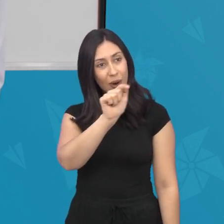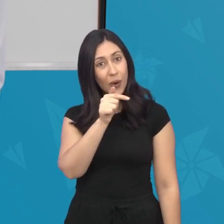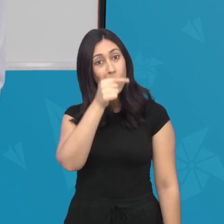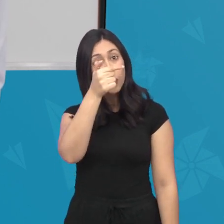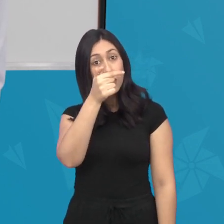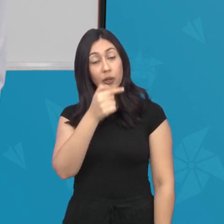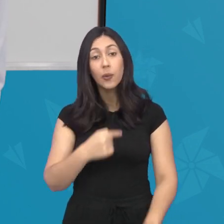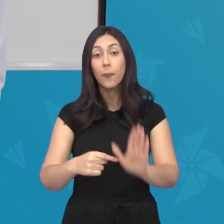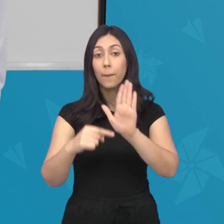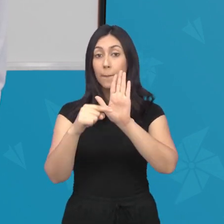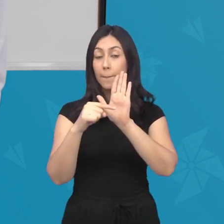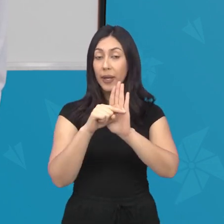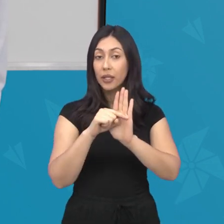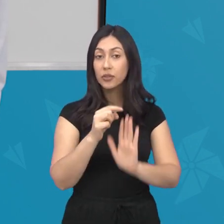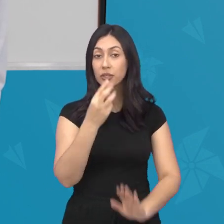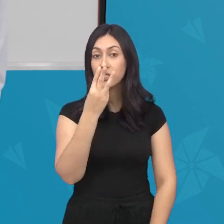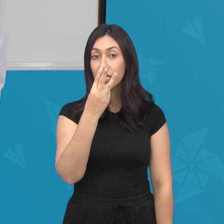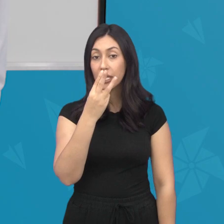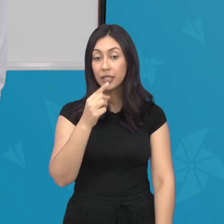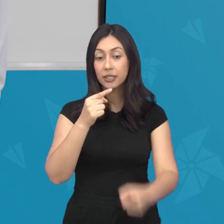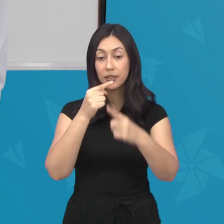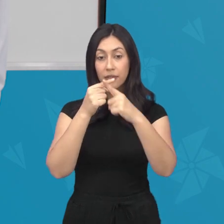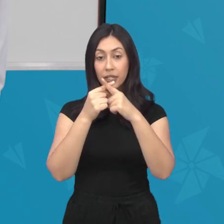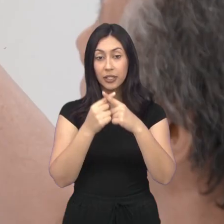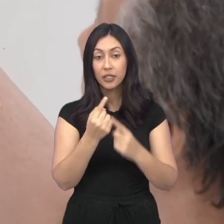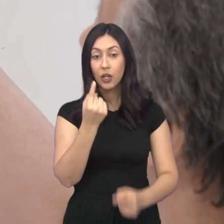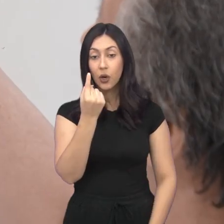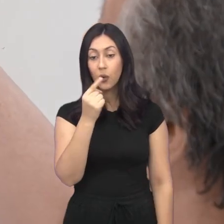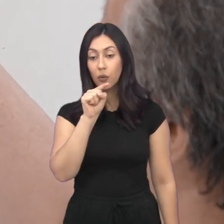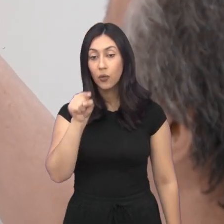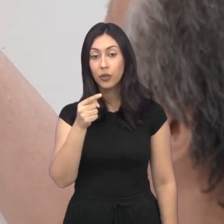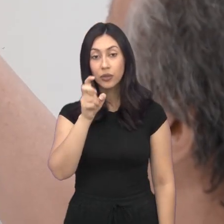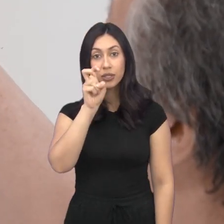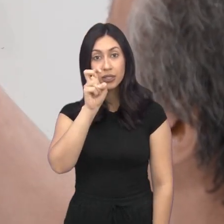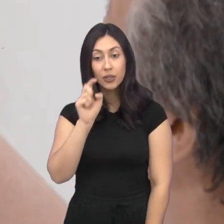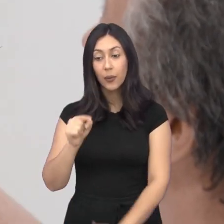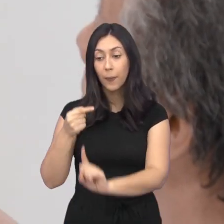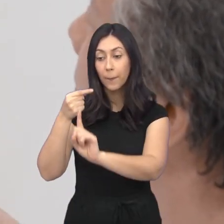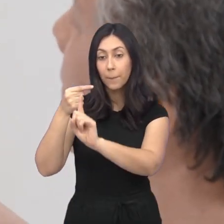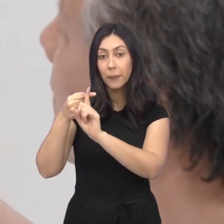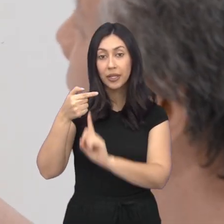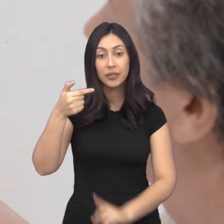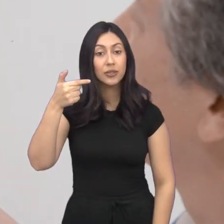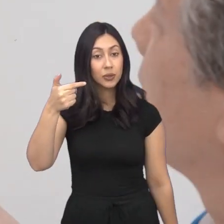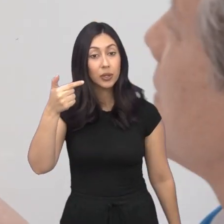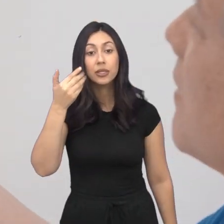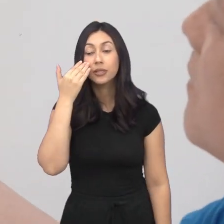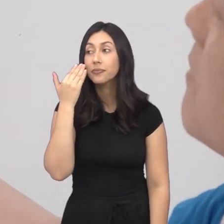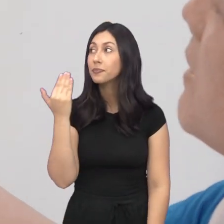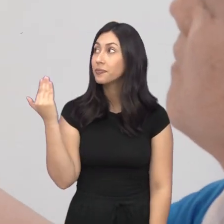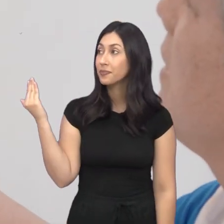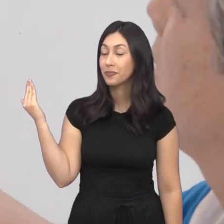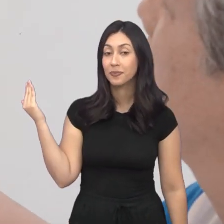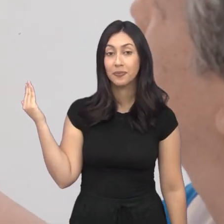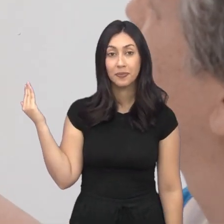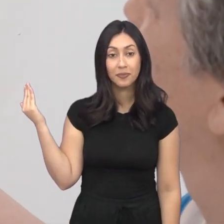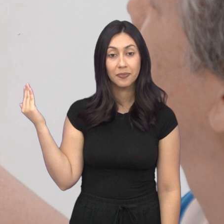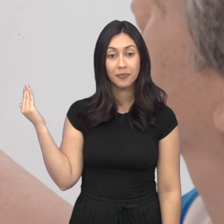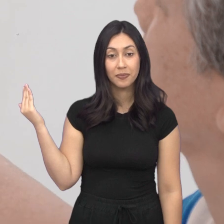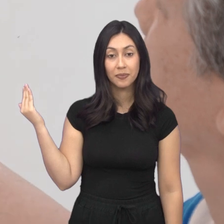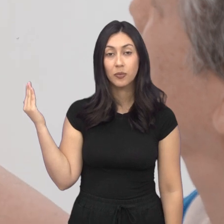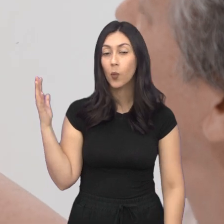menos 3 vezes 1,5 mais 2. Certo? Isso aqui vai